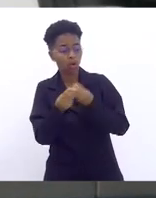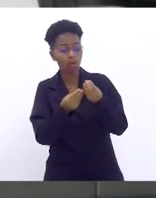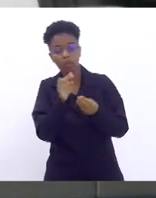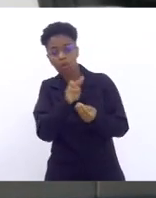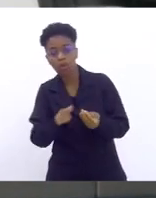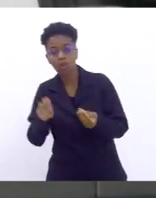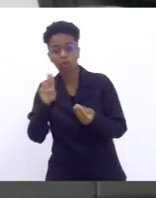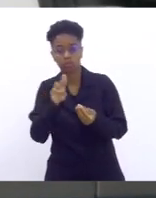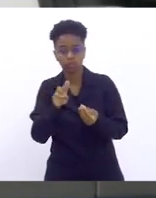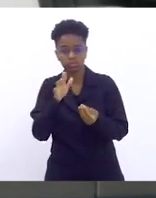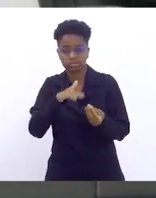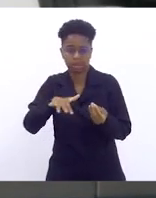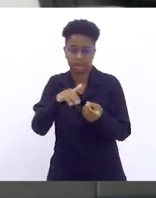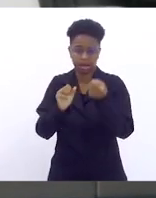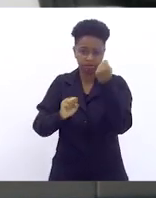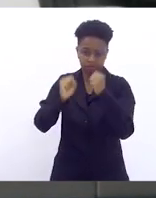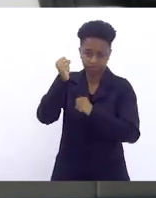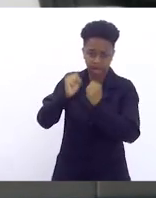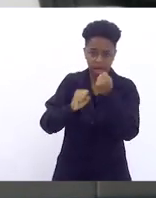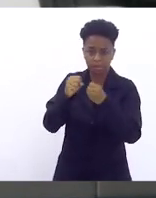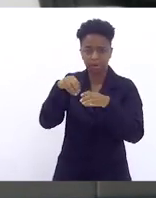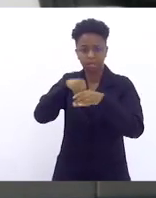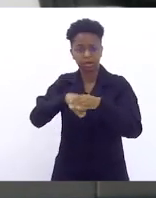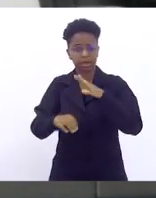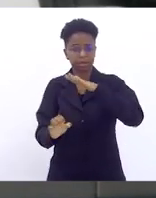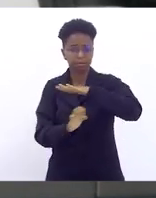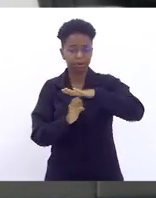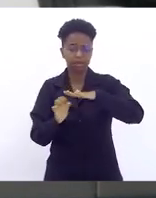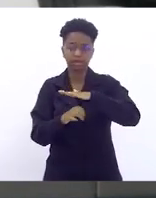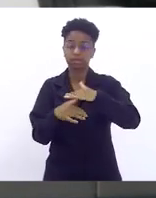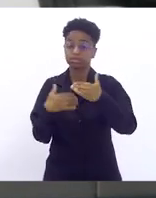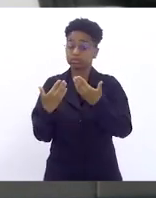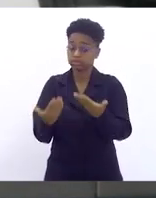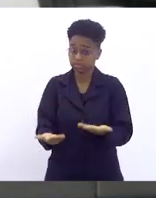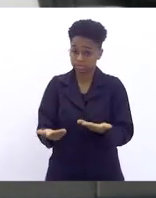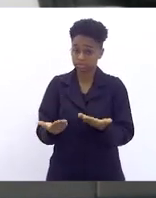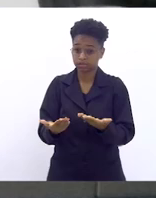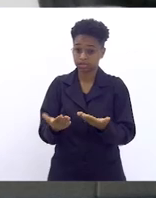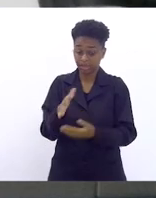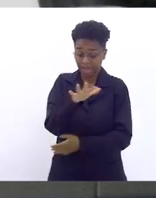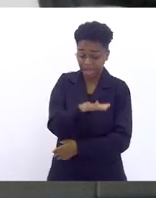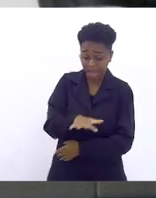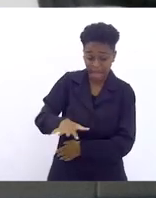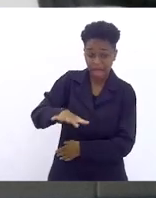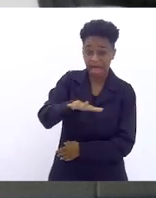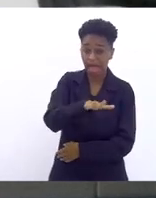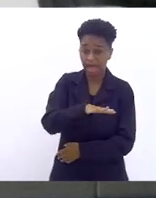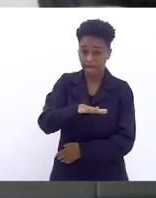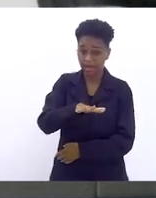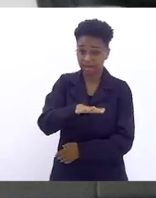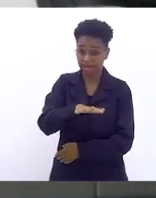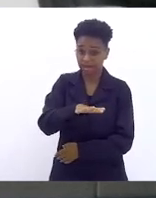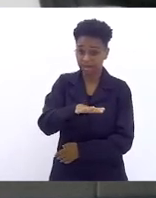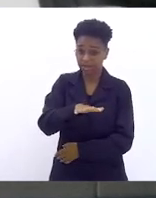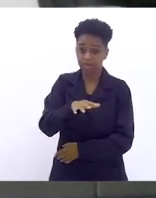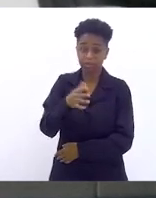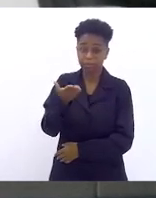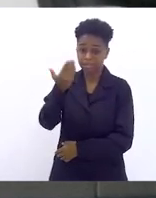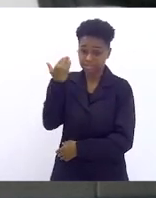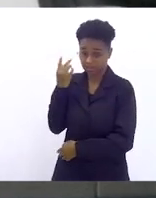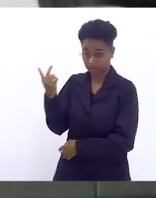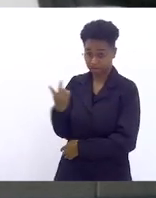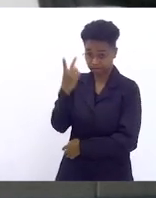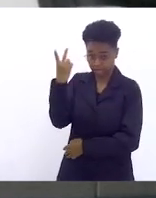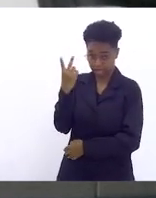do ponto de vista Industrial nas empresas Então esse meio é que valia como valor econômico